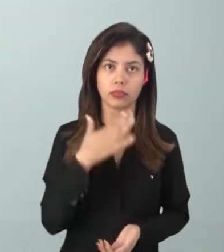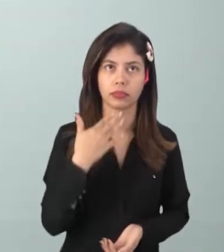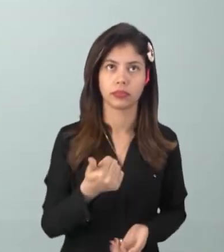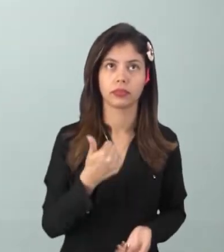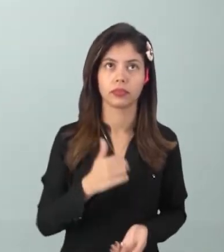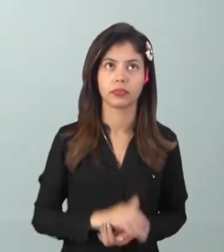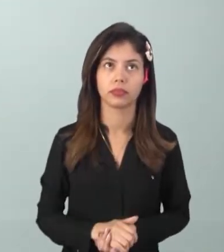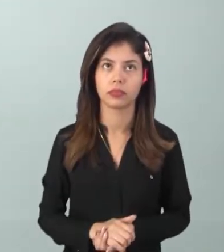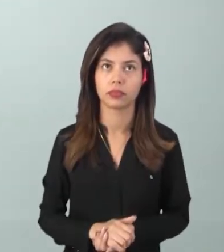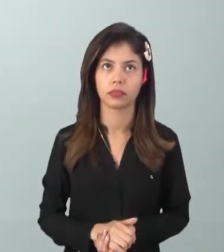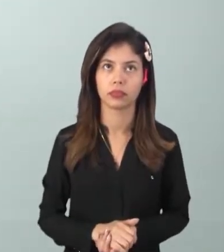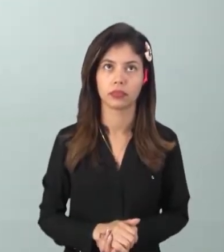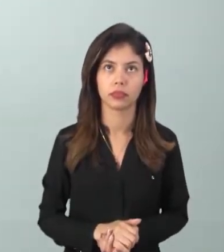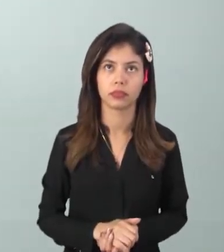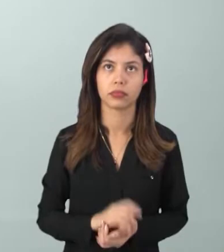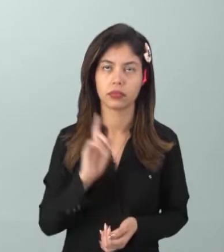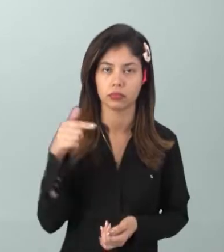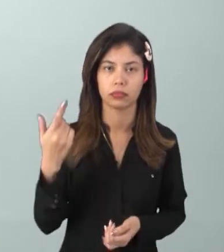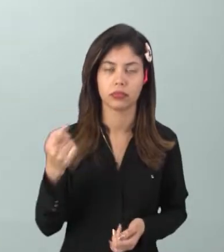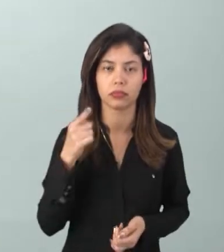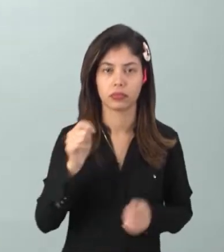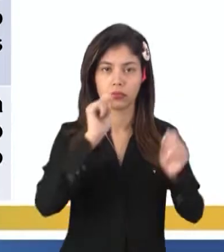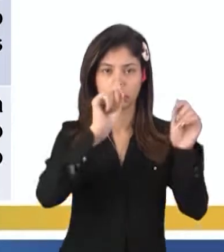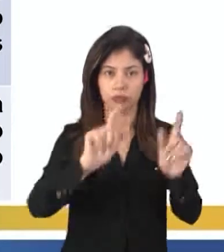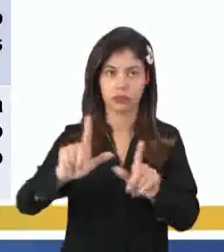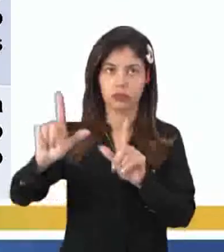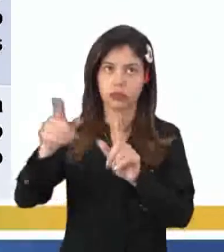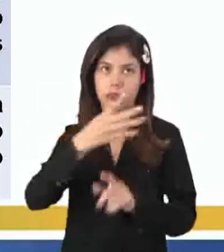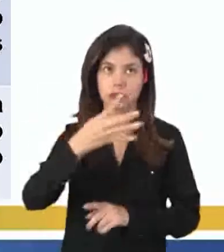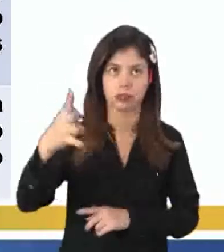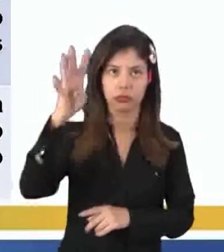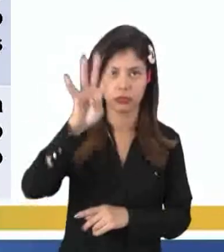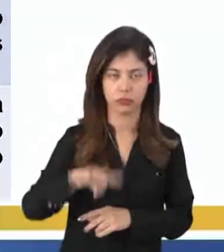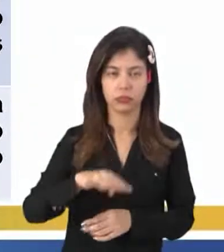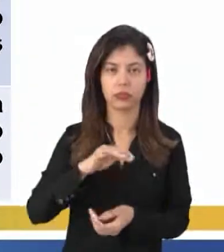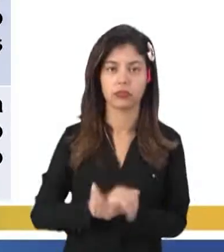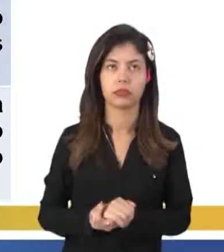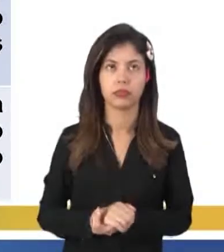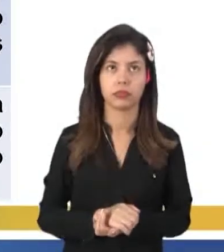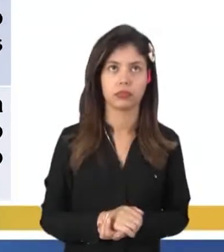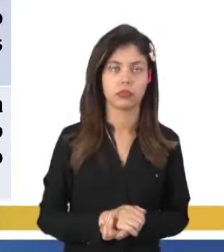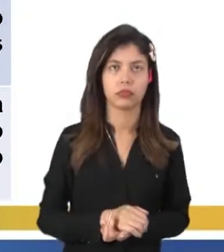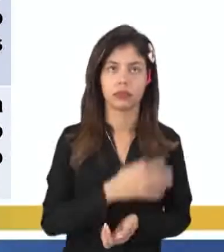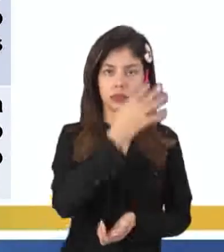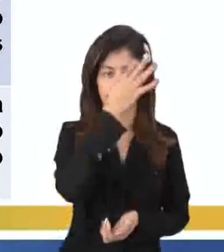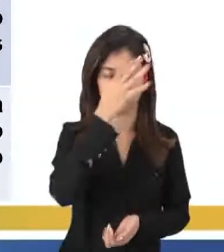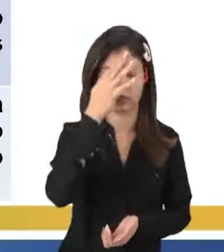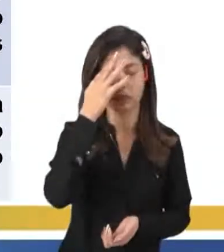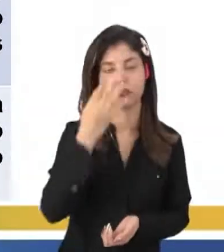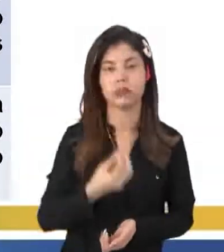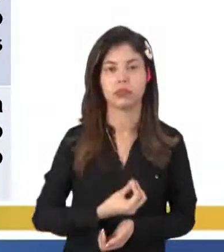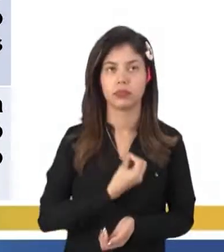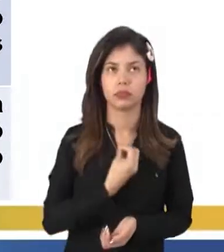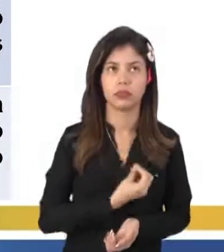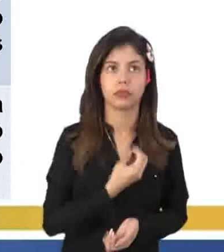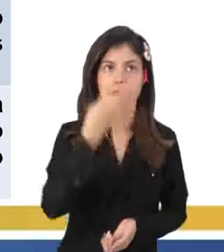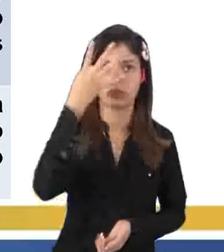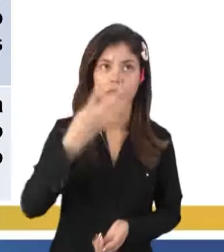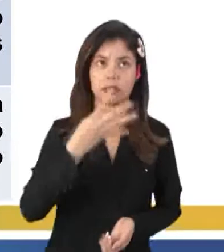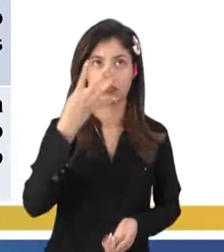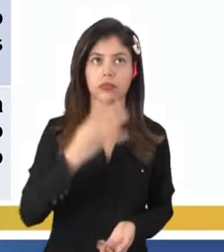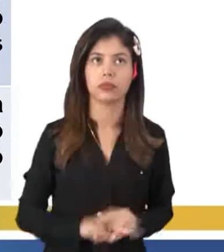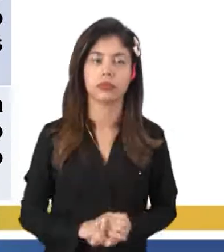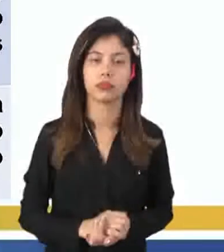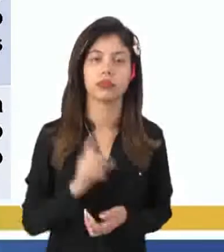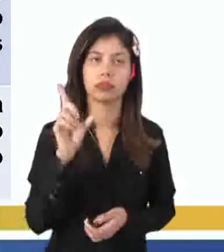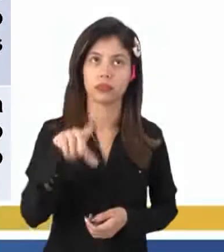bem? Então, esse outro banner aí também vai estar falando sobre filosofia de vida. Temos aí 4 itens, né? Que a filosofia